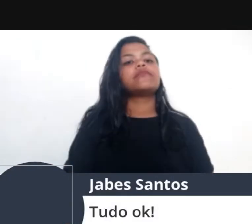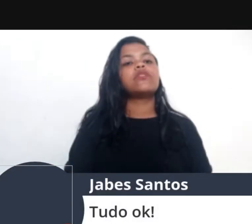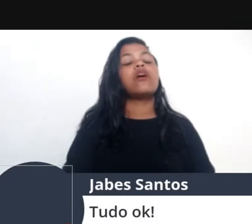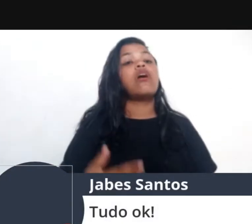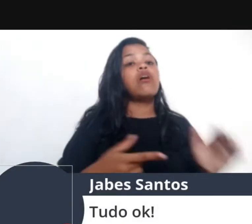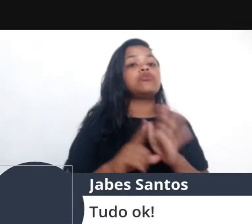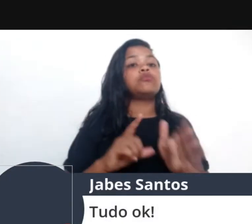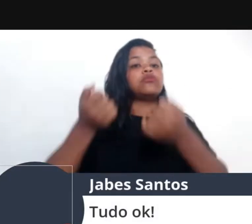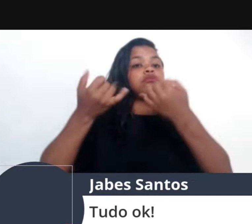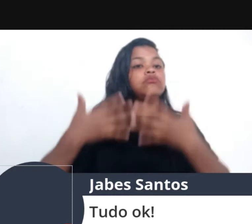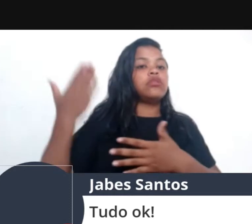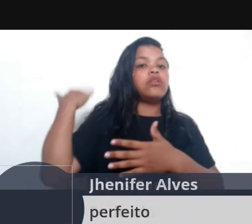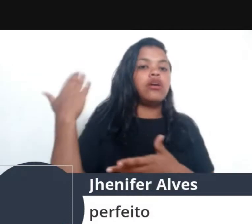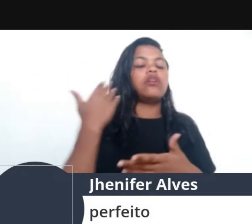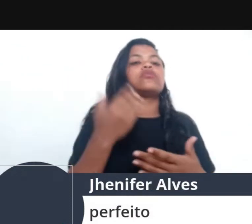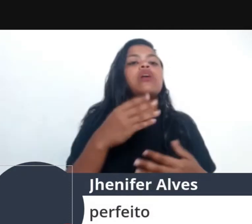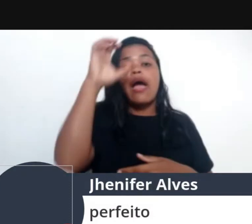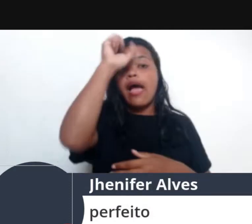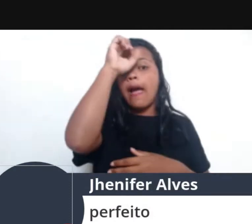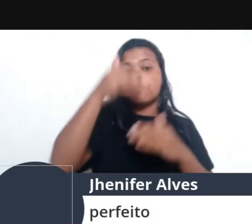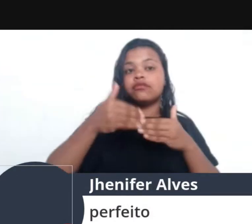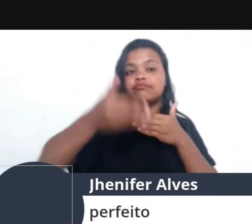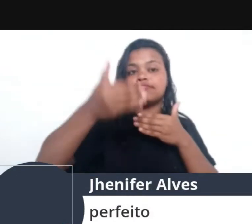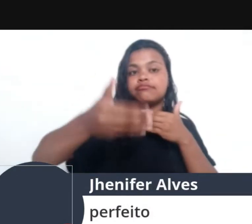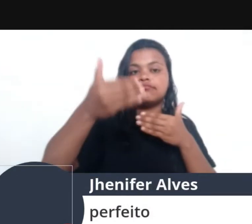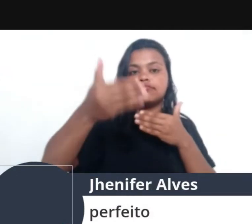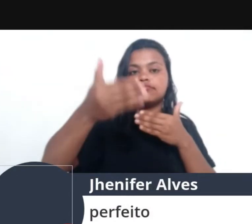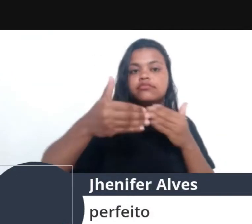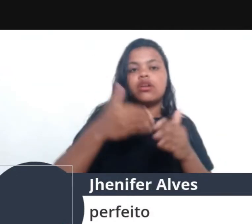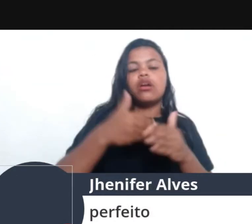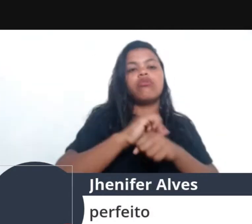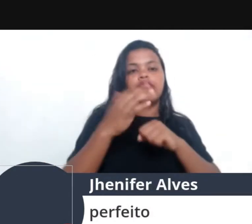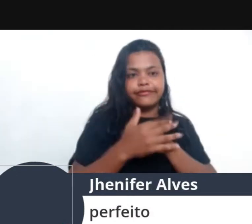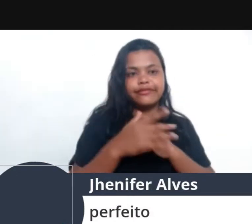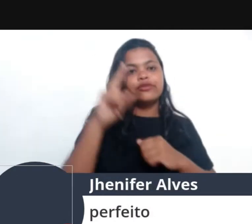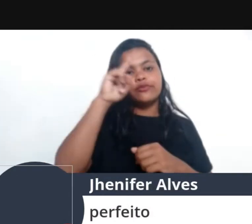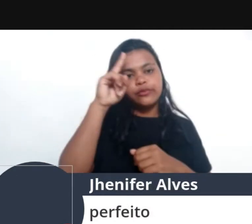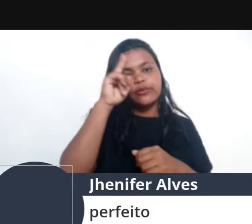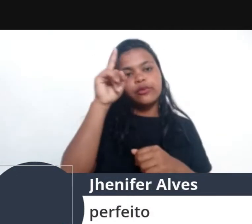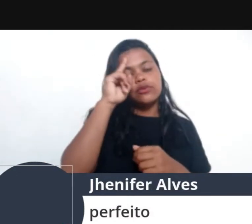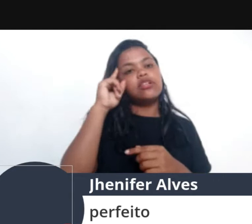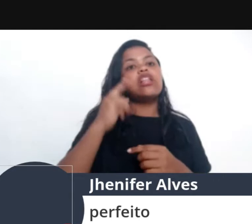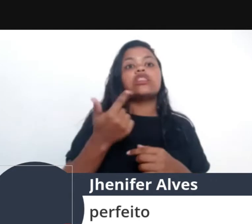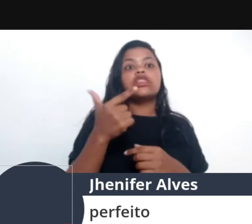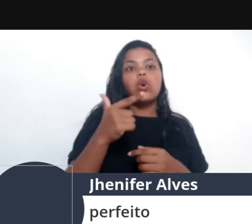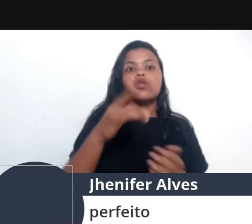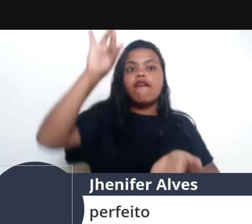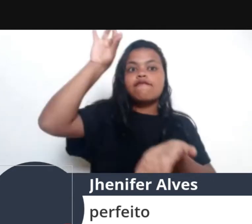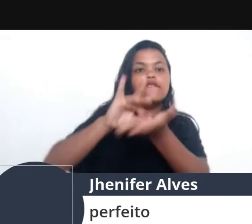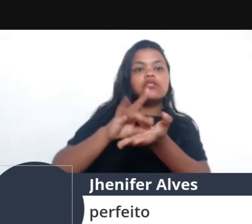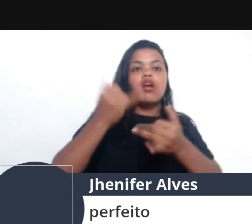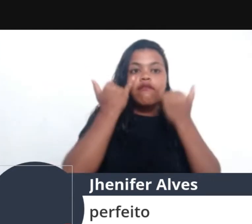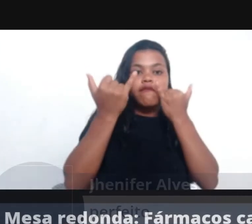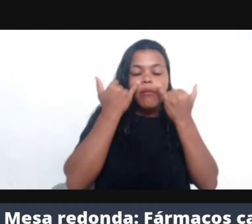está aprendendo a cada dia com a Covid-19, então não há ainda afirmações que a gente possa aferir em algumas áreas,